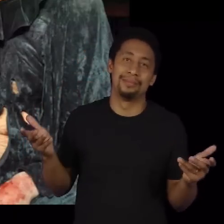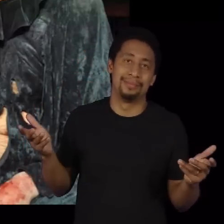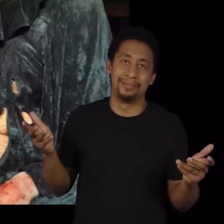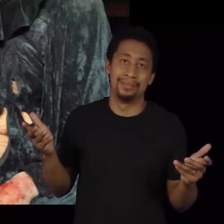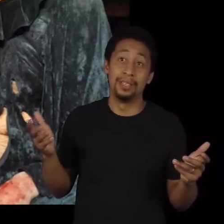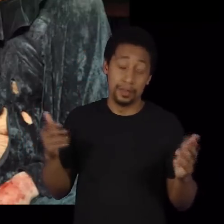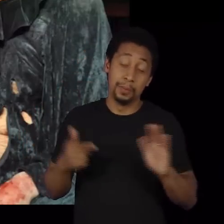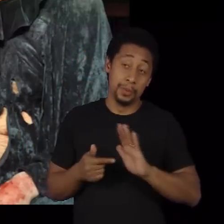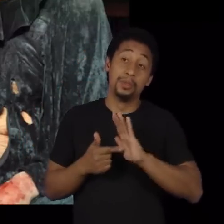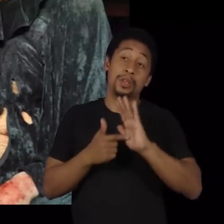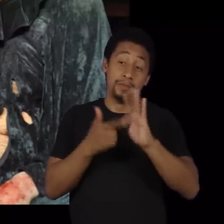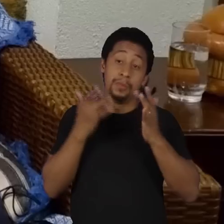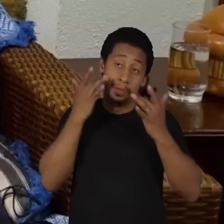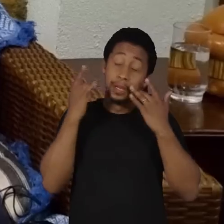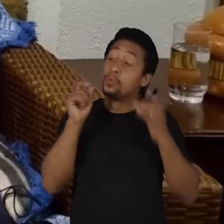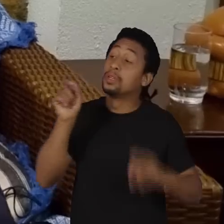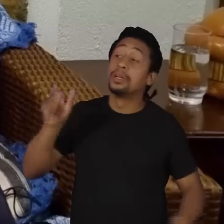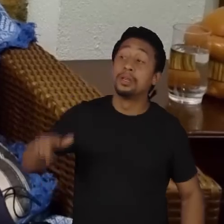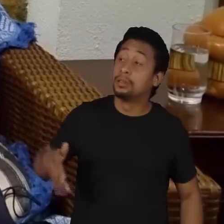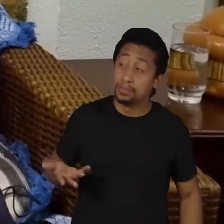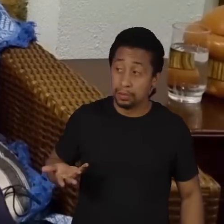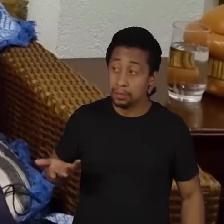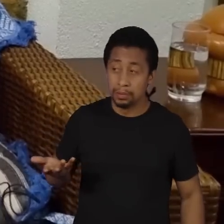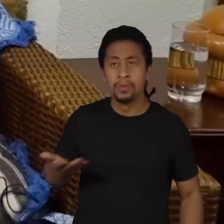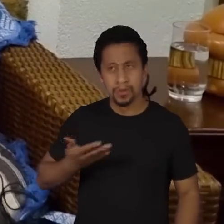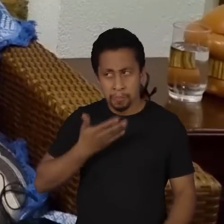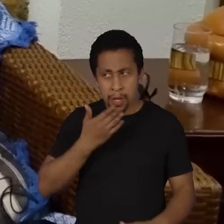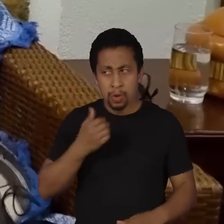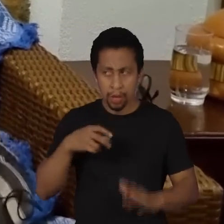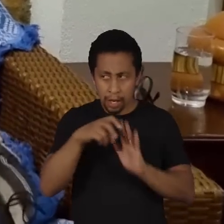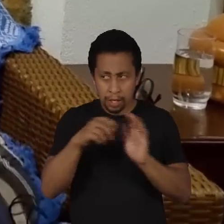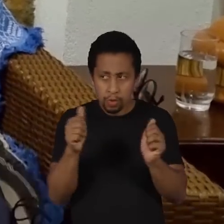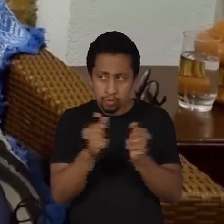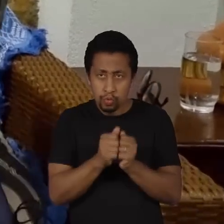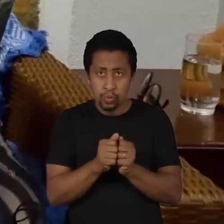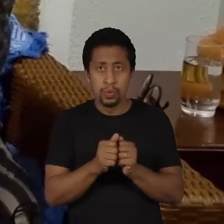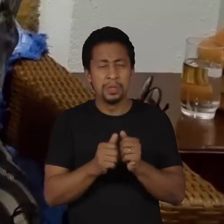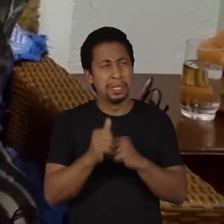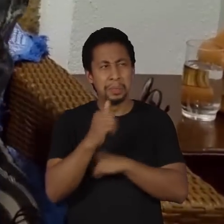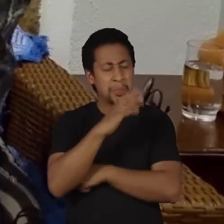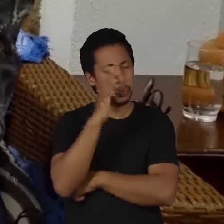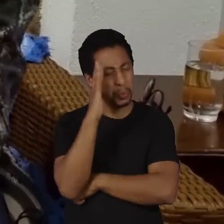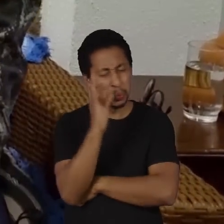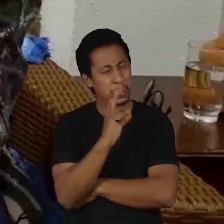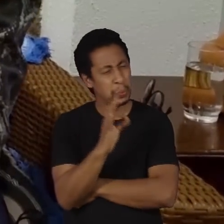o espetáculo. Quem vai fazer? Eu não quero entrar cadeirante em cena. Eu falei, não estou entendendo.